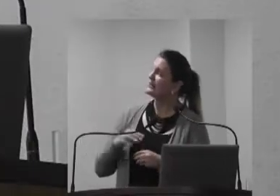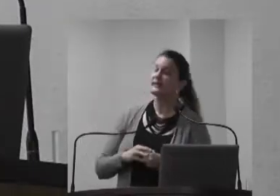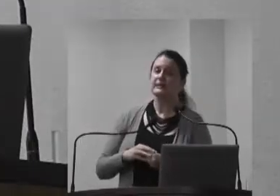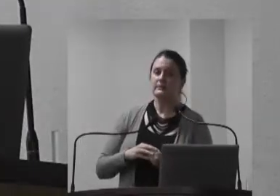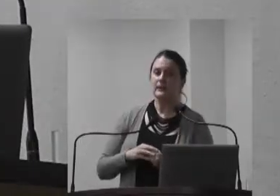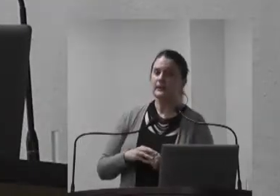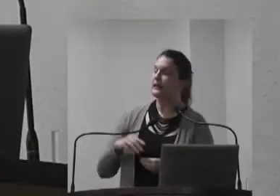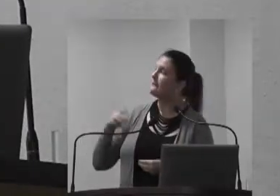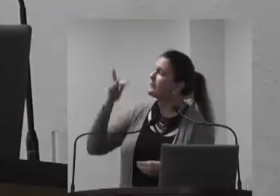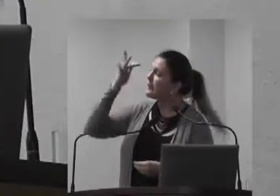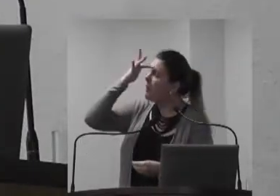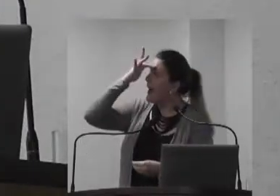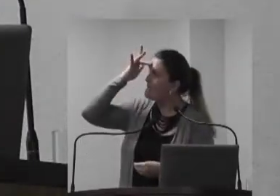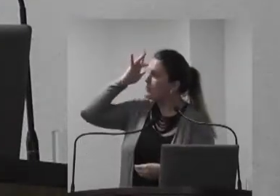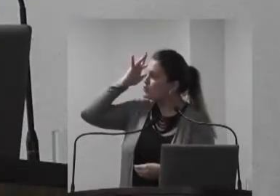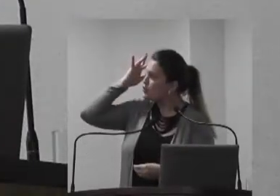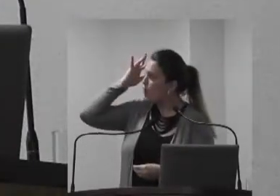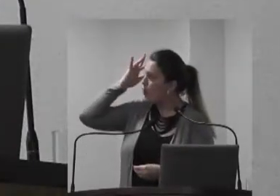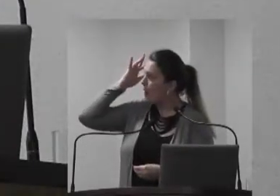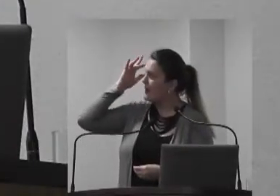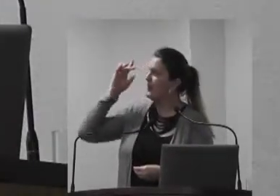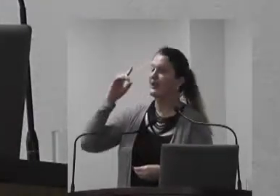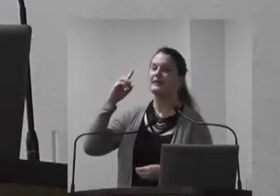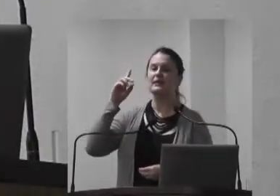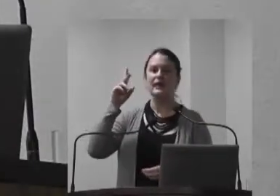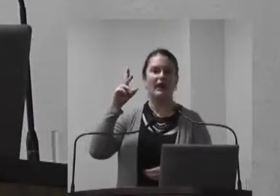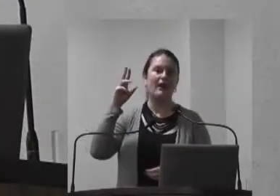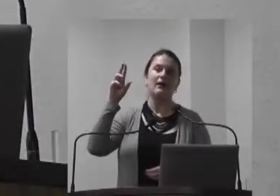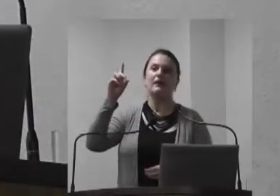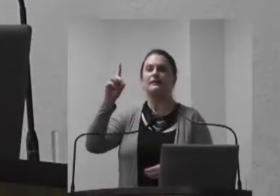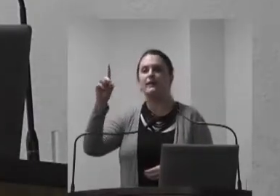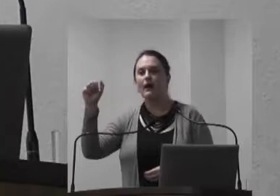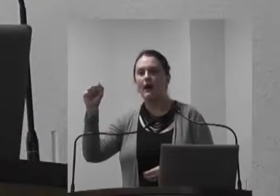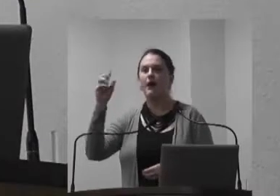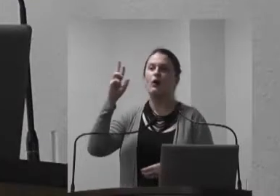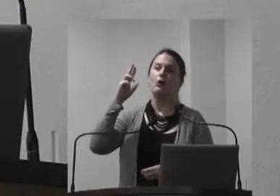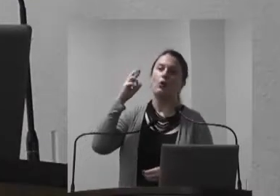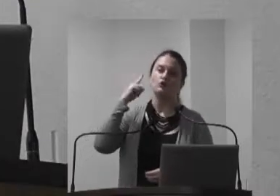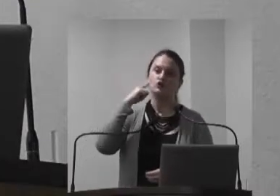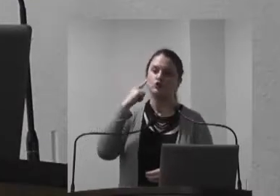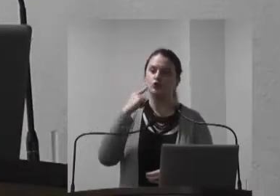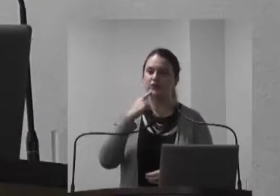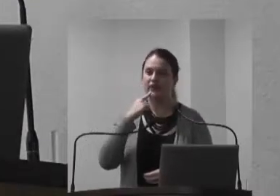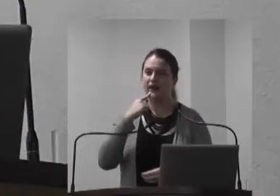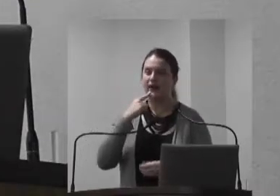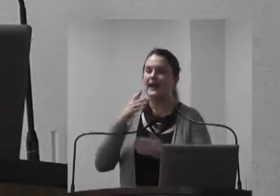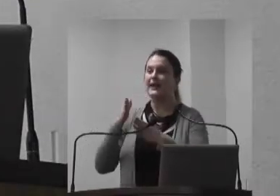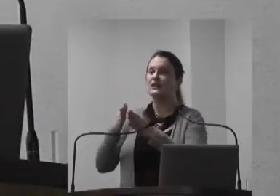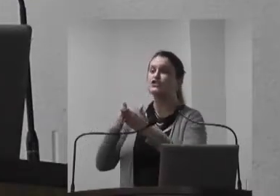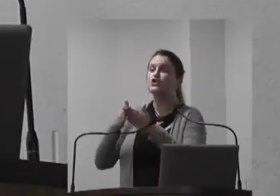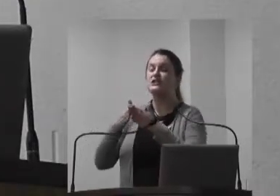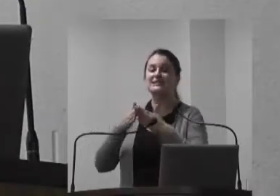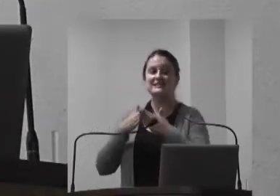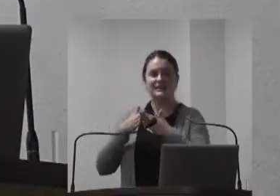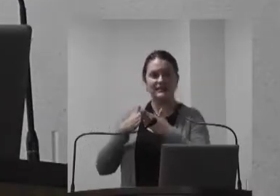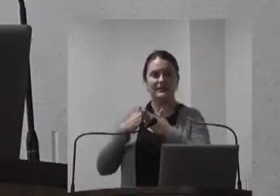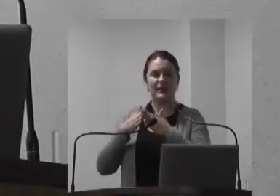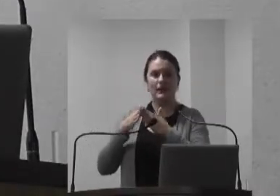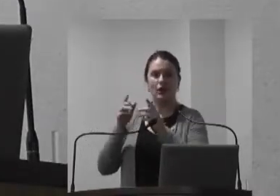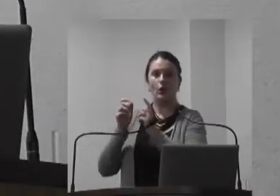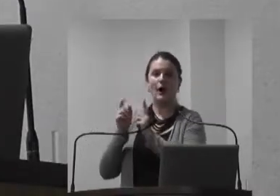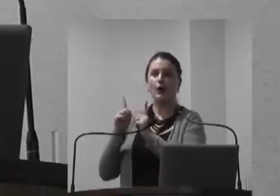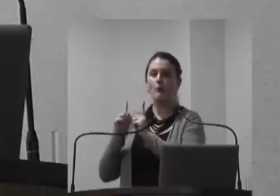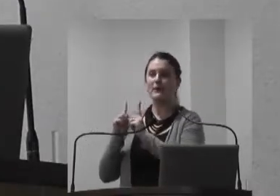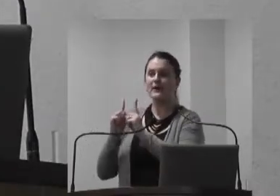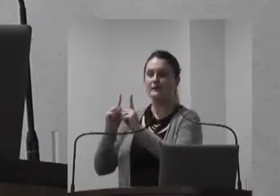acontecendo da seguinte maneira. Então, a pessoa que é DA ou surda, ela